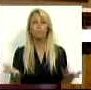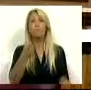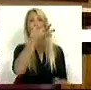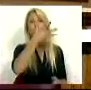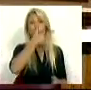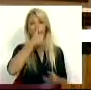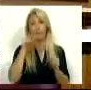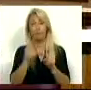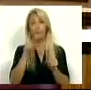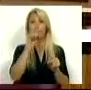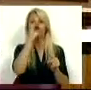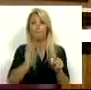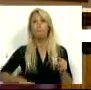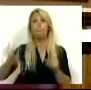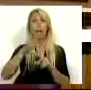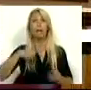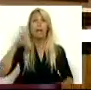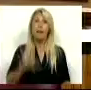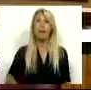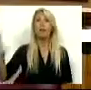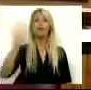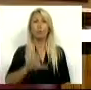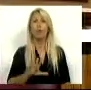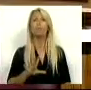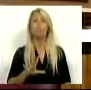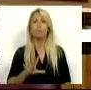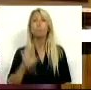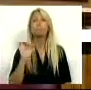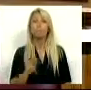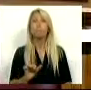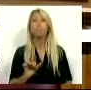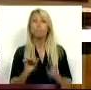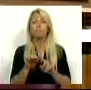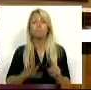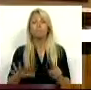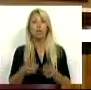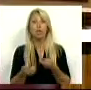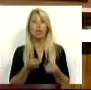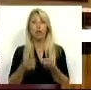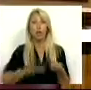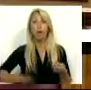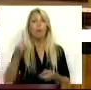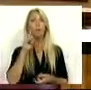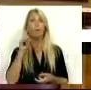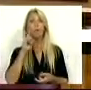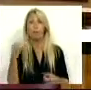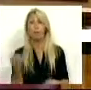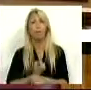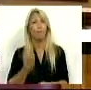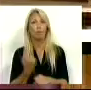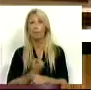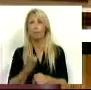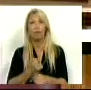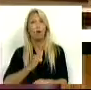Infelizmente, este Parque Nacional tem sido um dos casos em que a relação da gestão da área protegida tem funcionado muito contra